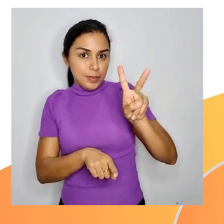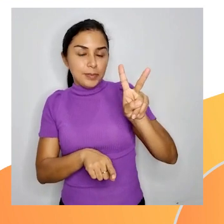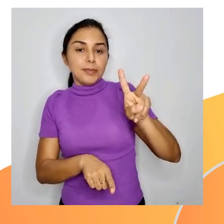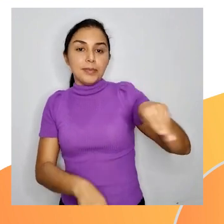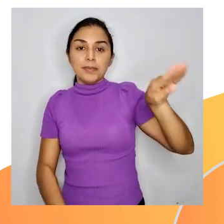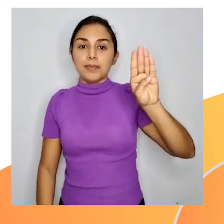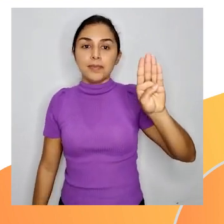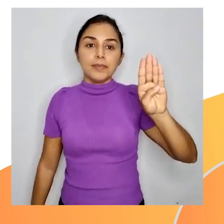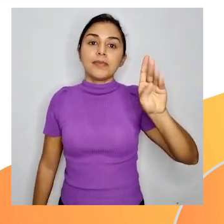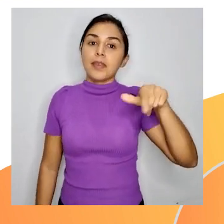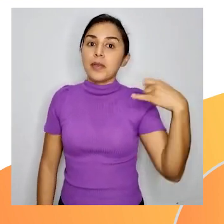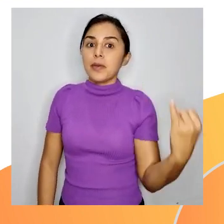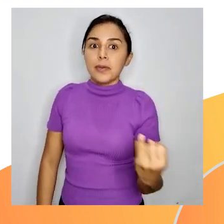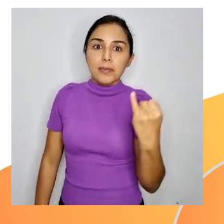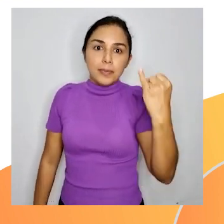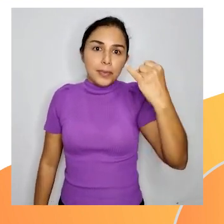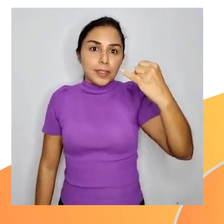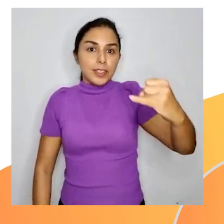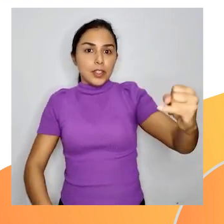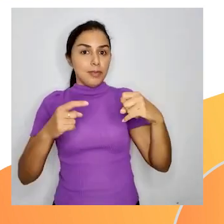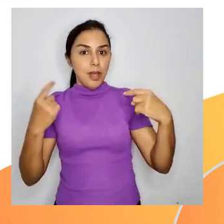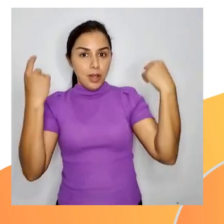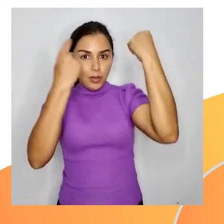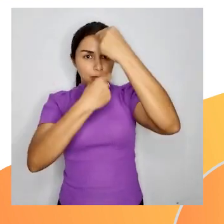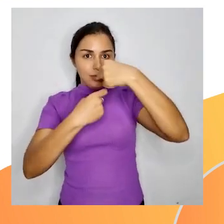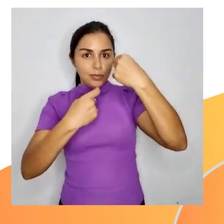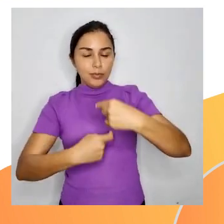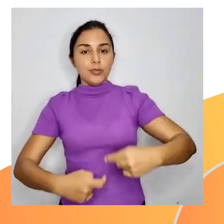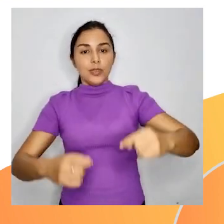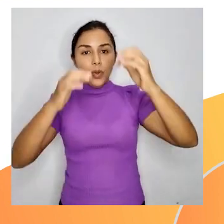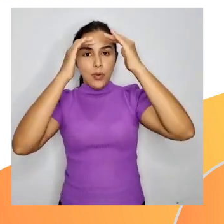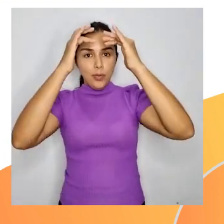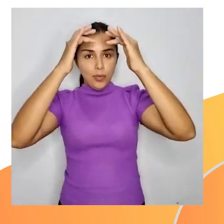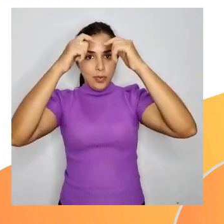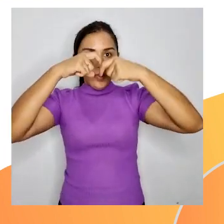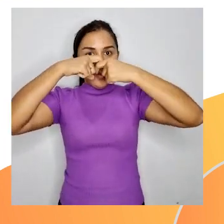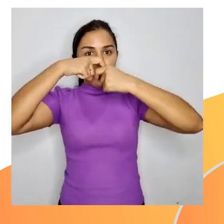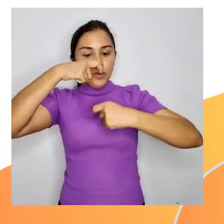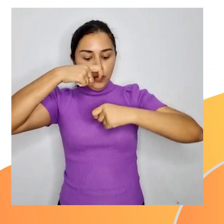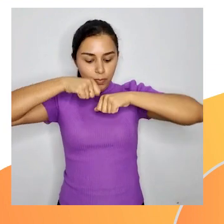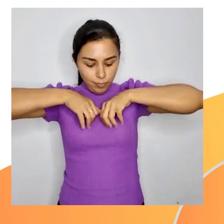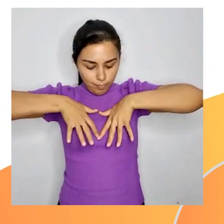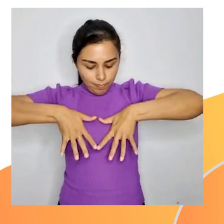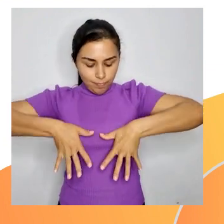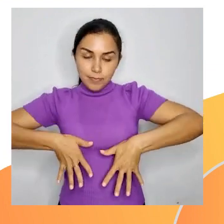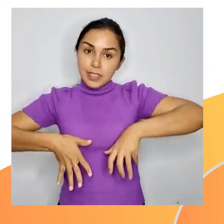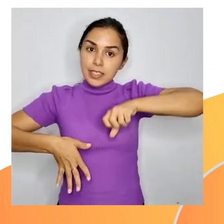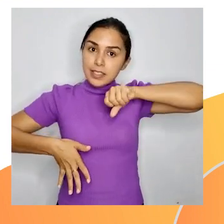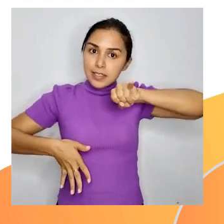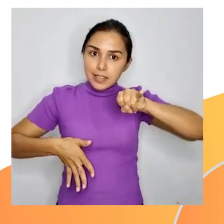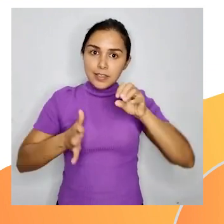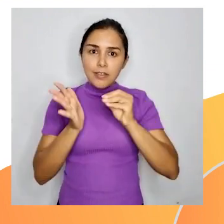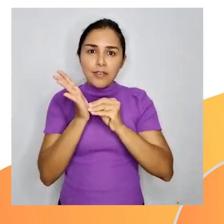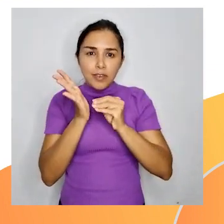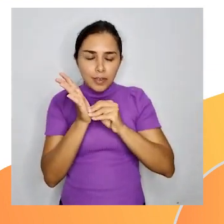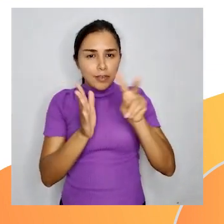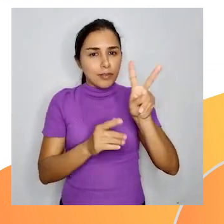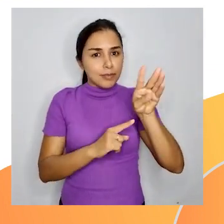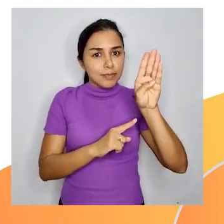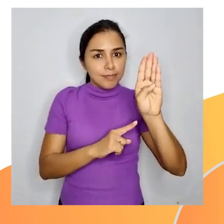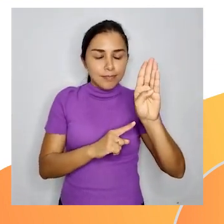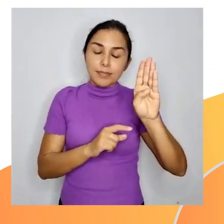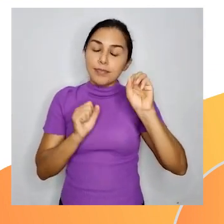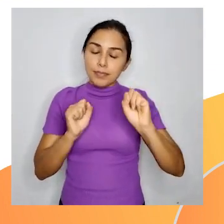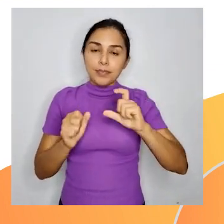Vitaminas do complexo B, extremamente importante para o nosso sistema nervoso. A deficiência das vitaminas do complexo B acabam trazendo